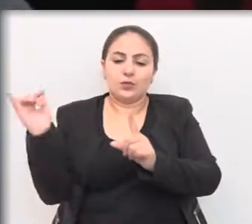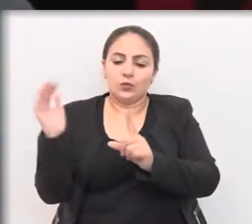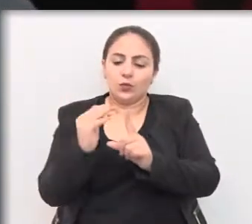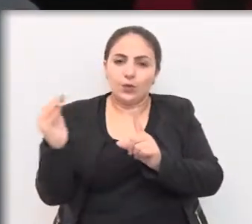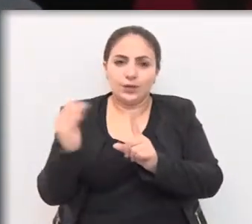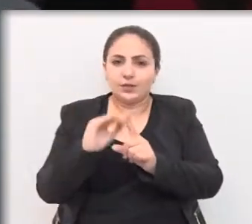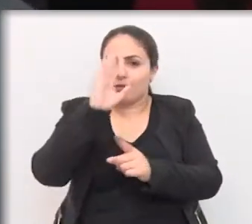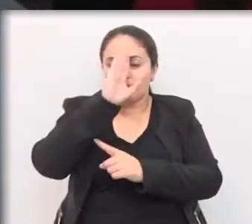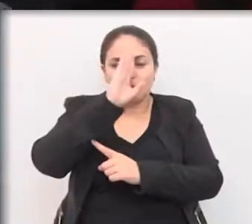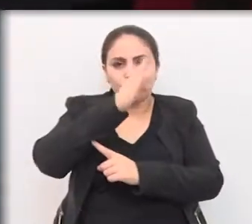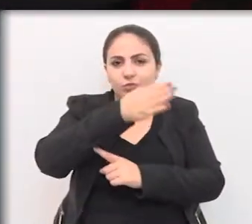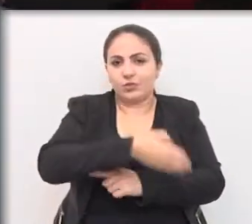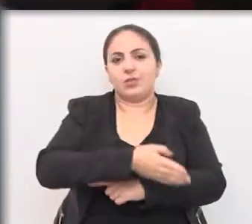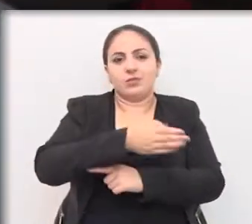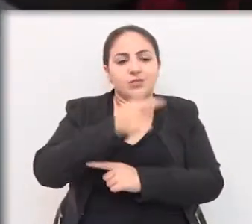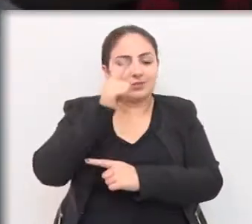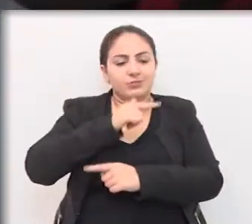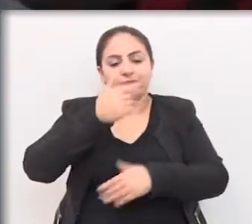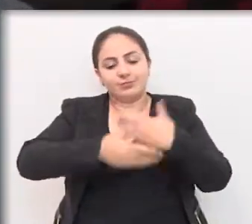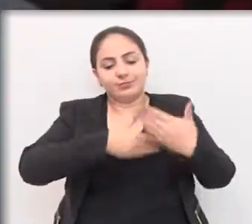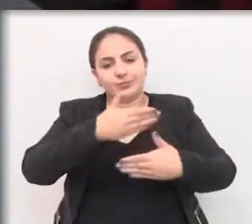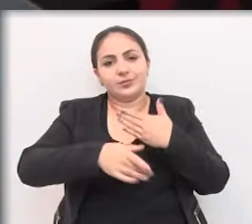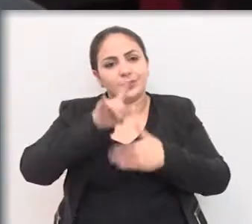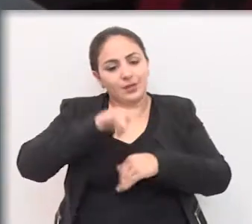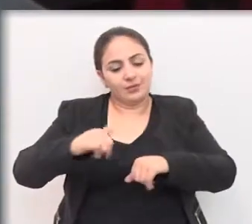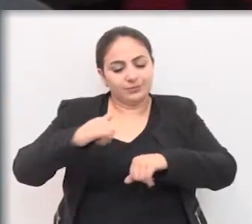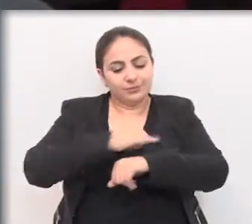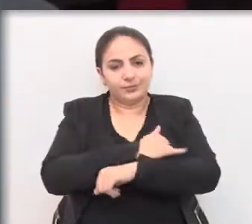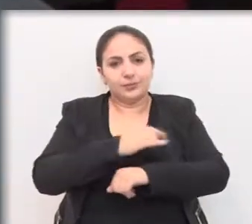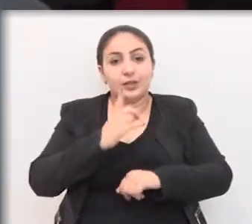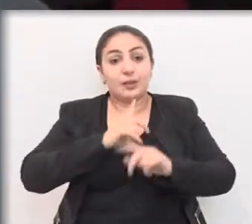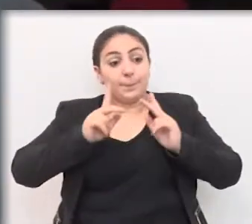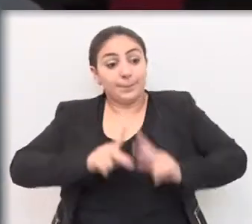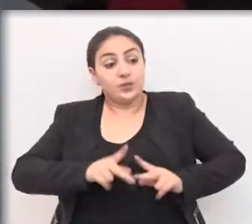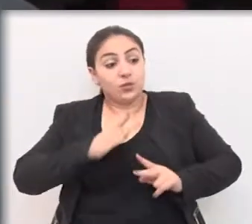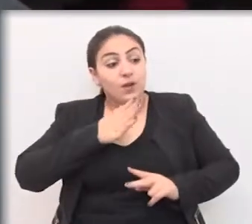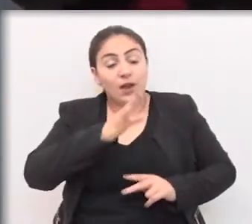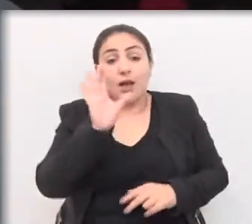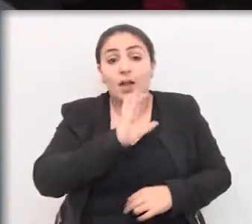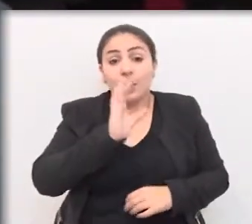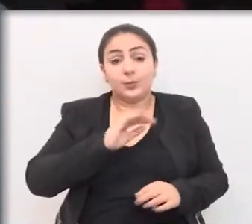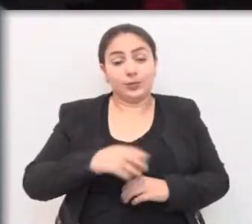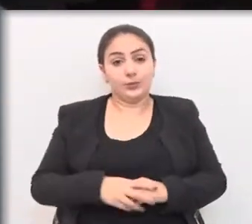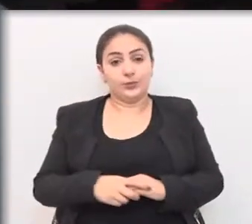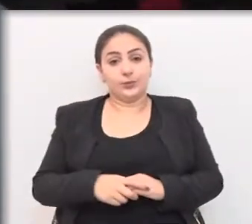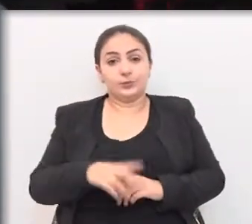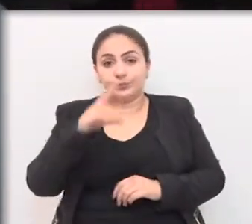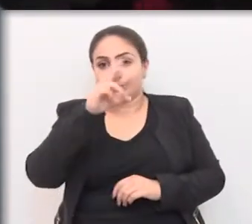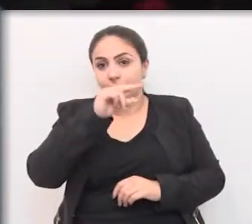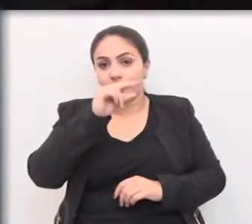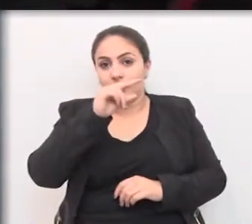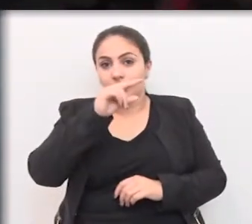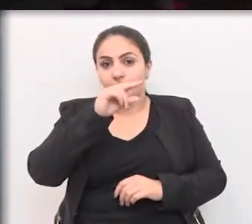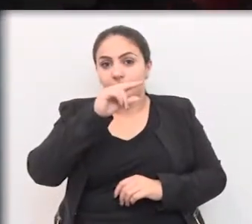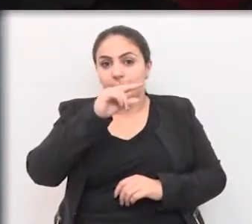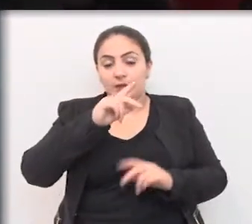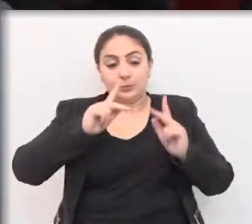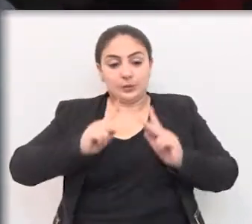deste fator desenvolvimentista que é o aeroporto. Leva as pessoas com rapidez, os executivos podem ir